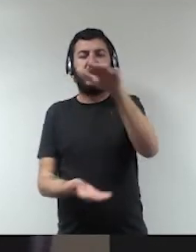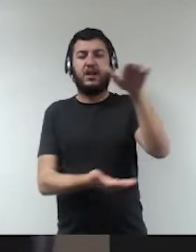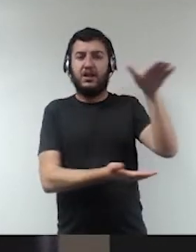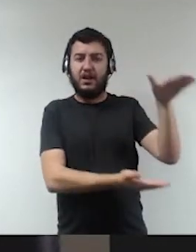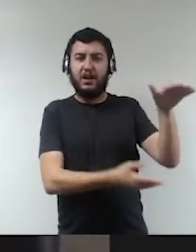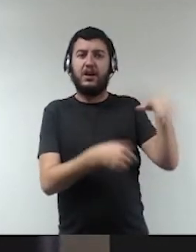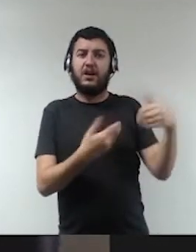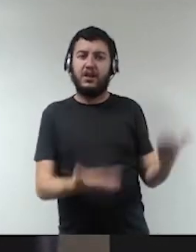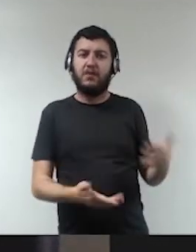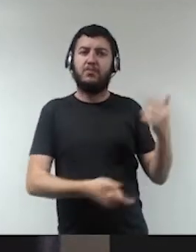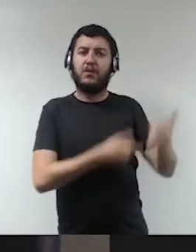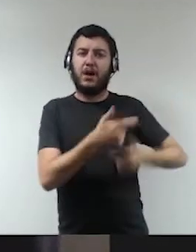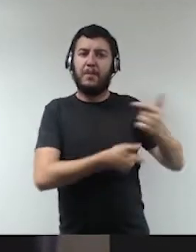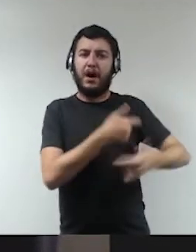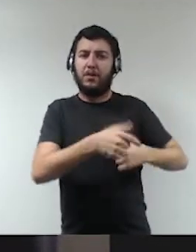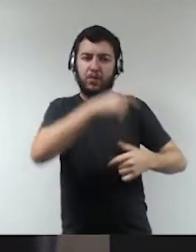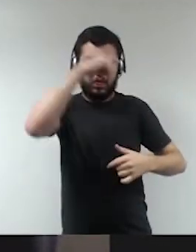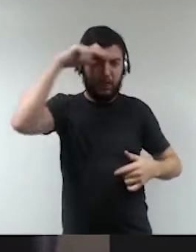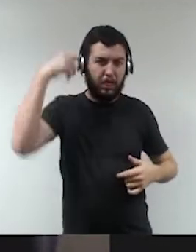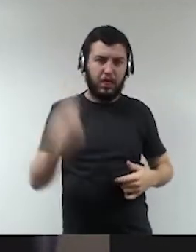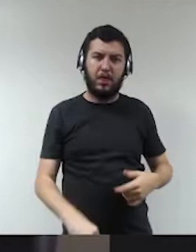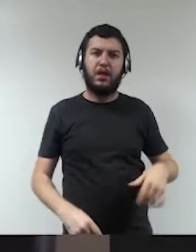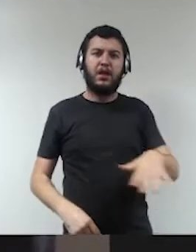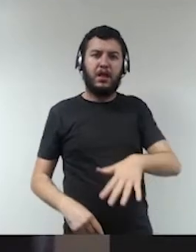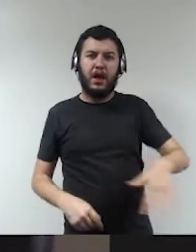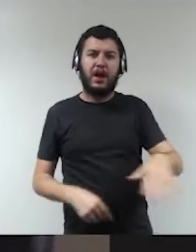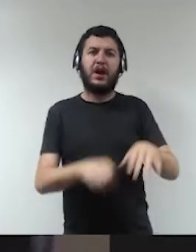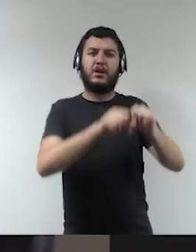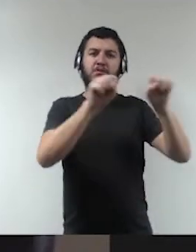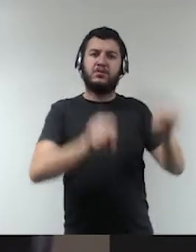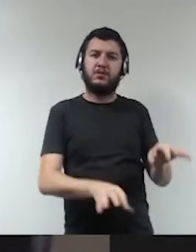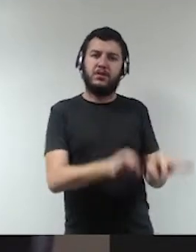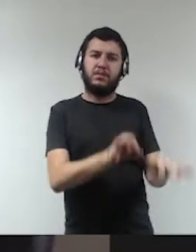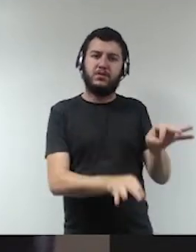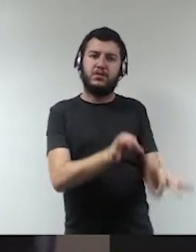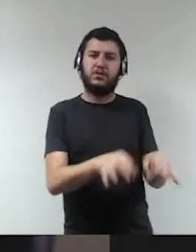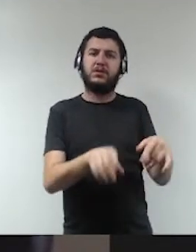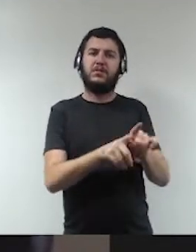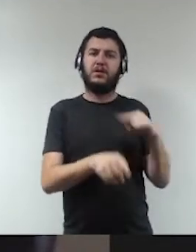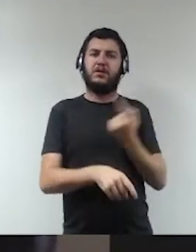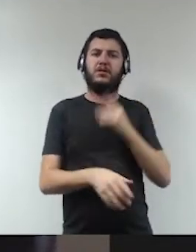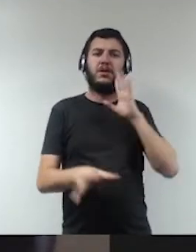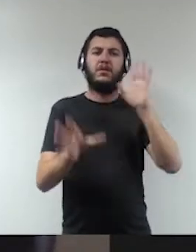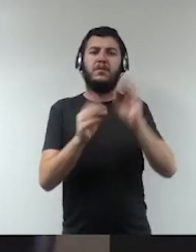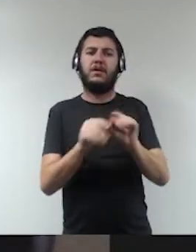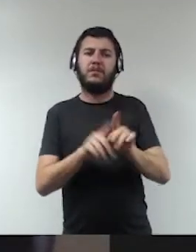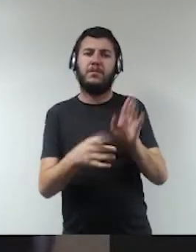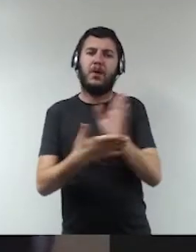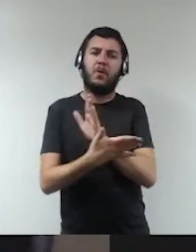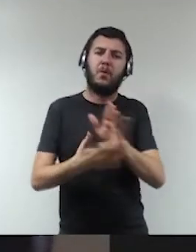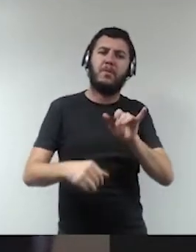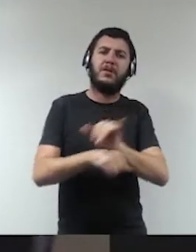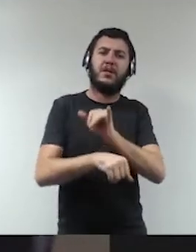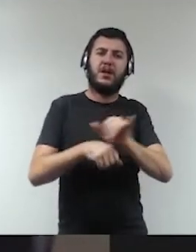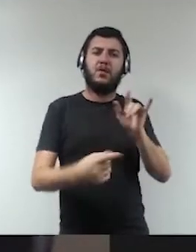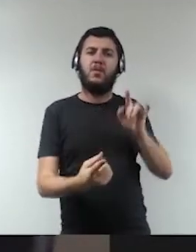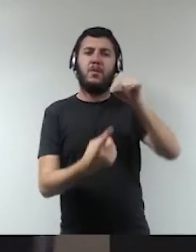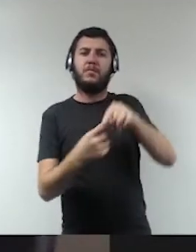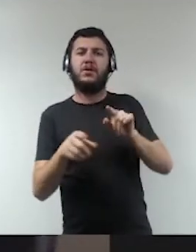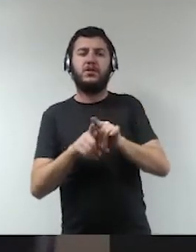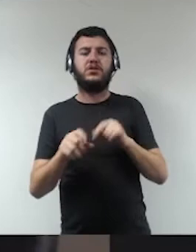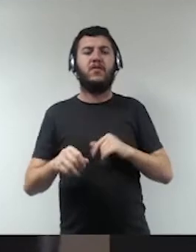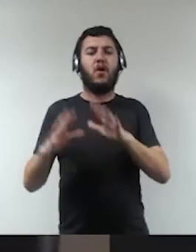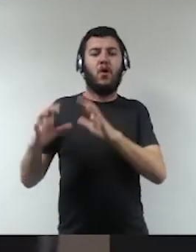justiça, embora todos nós saibamos que os meios alternativos de soluções de conflitos venham